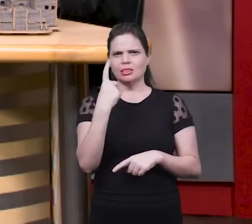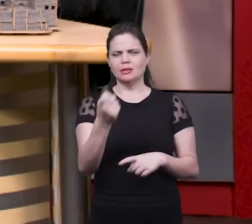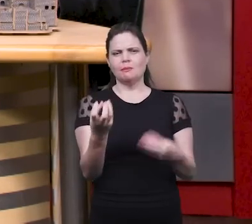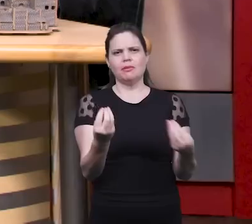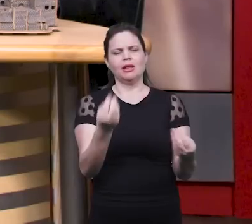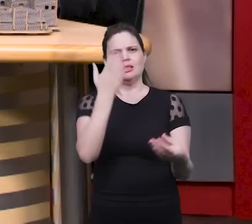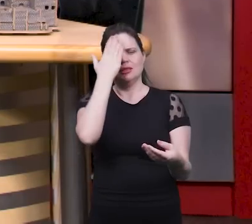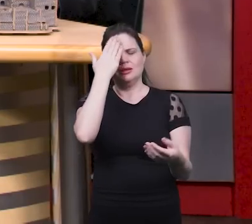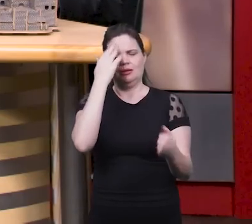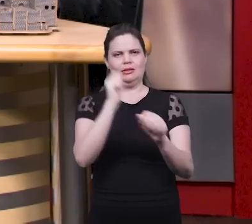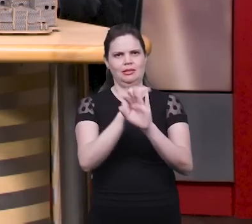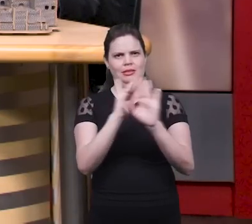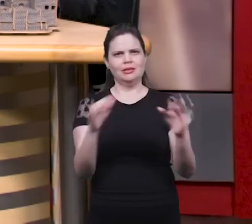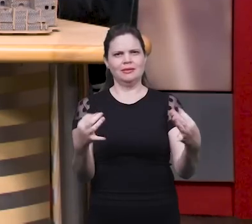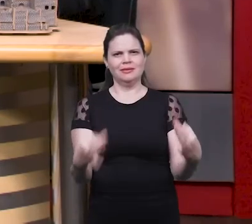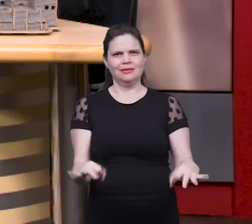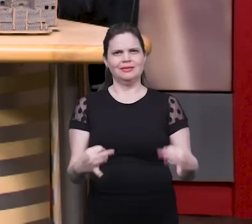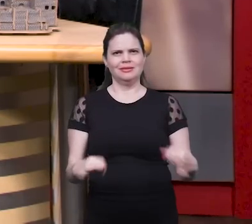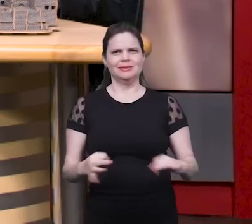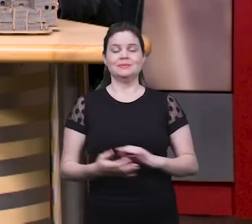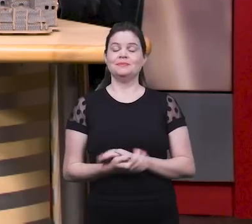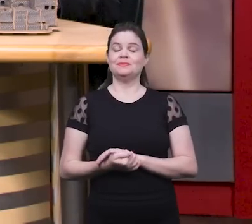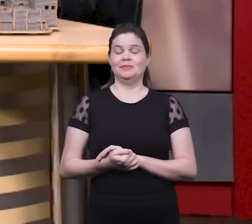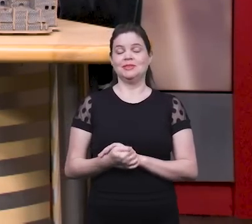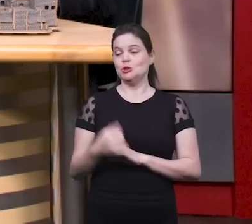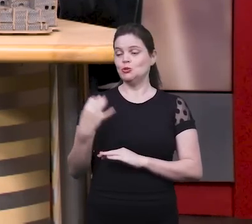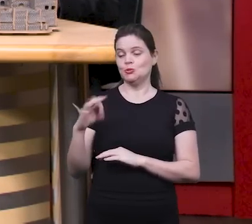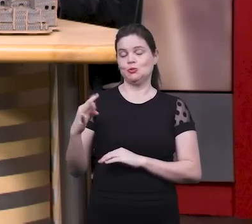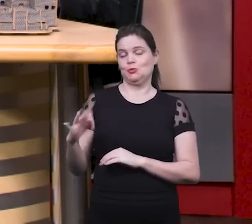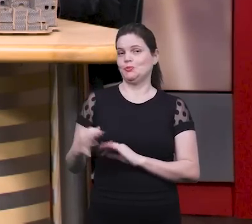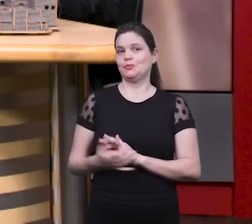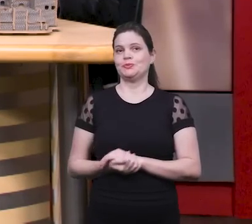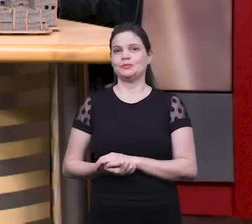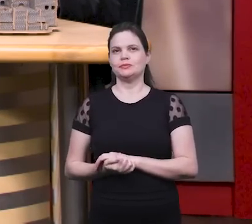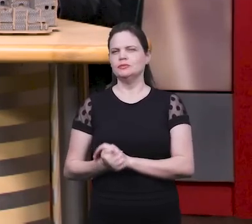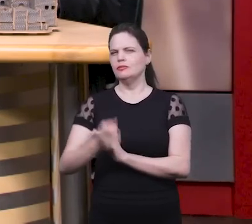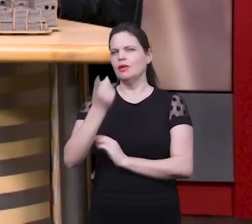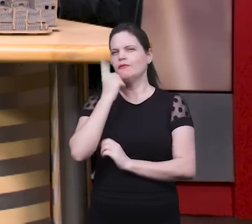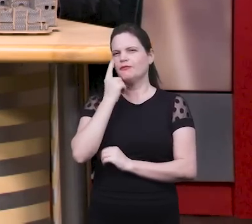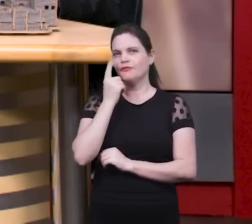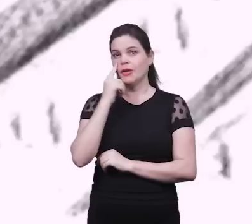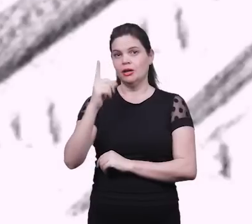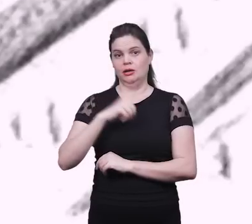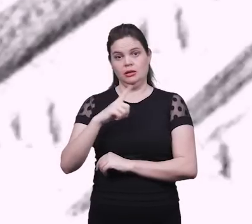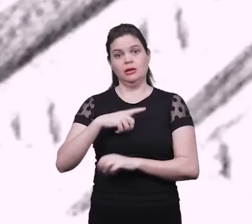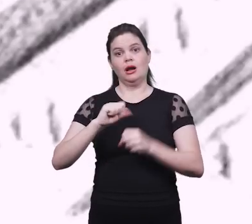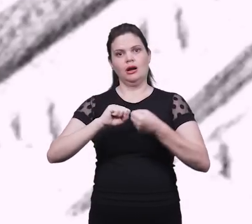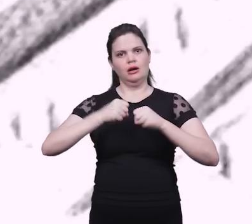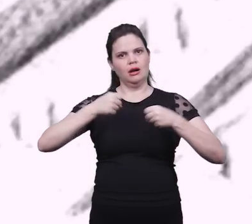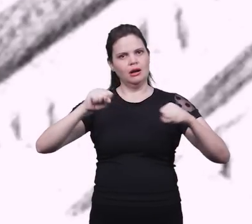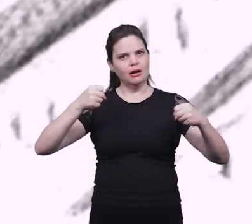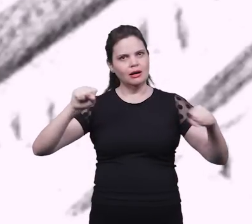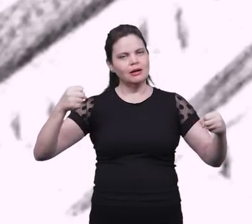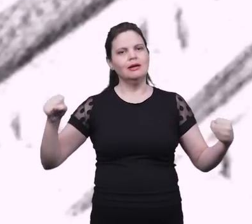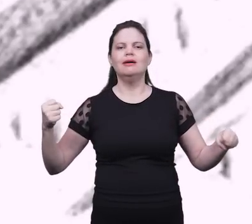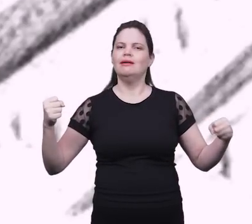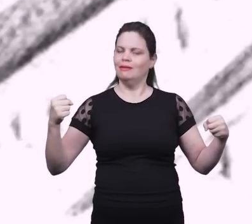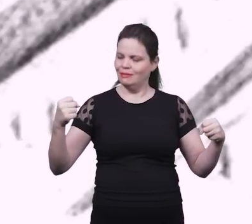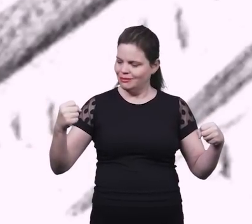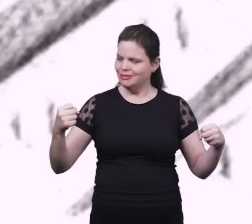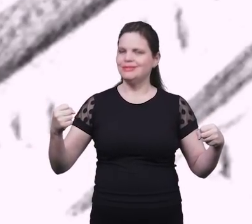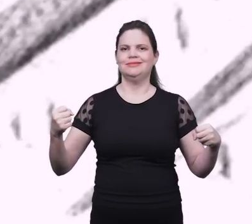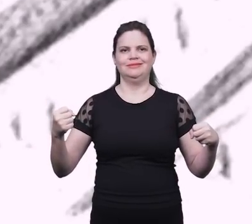entender. Esse aqui. Esse aí, ó. Então, vê que eram tanques enormes, tinham os alpendres